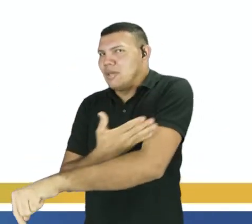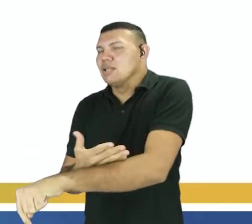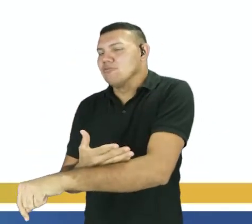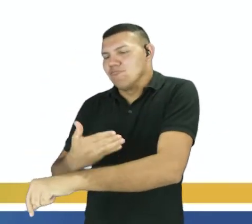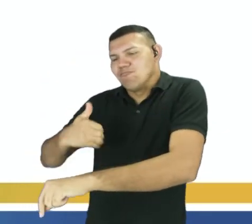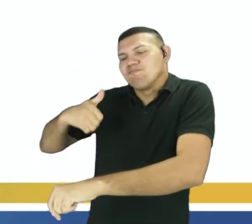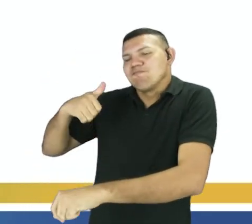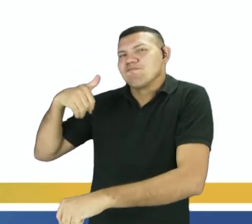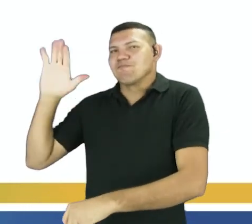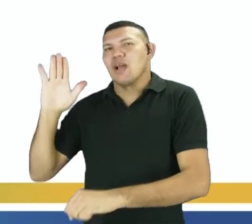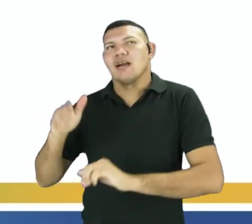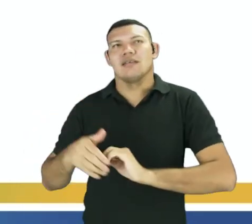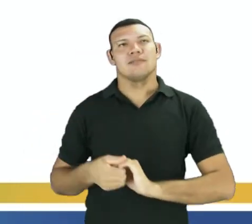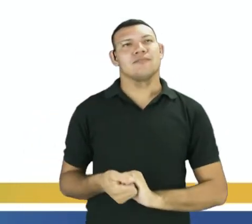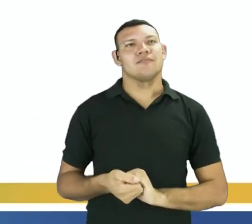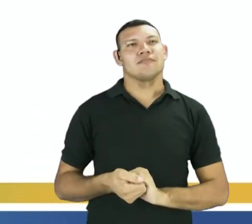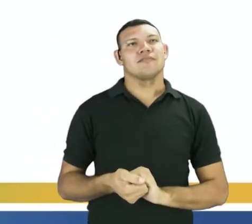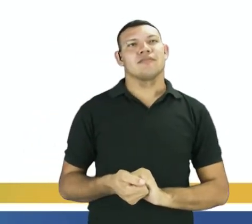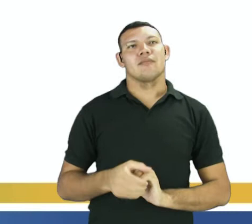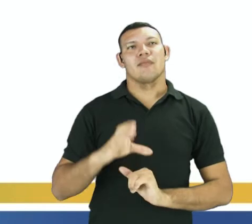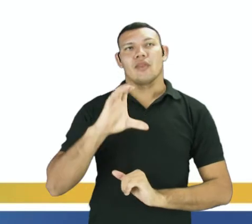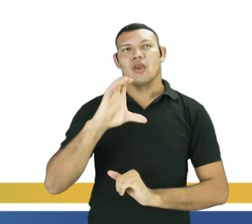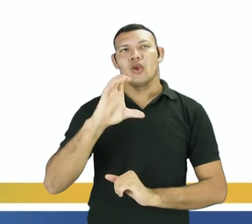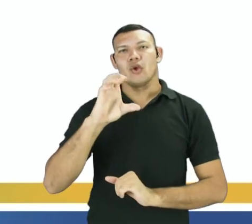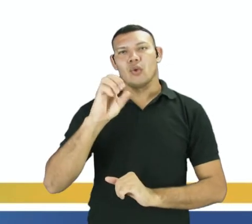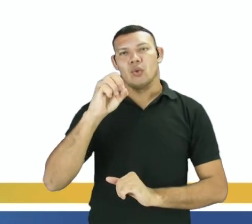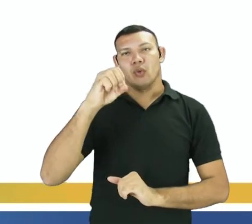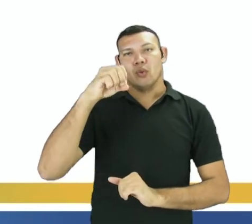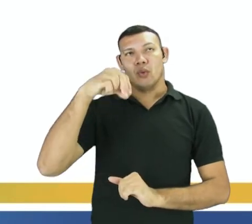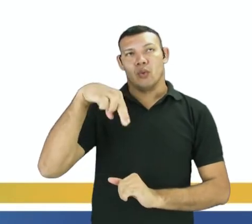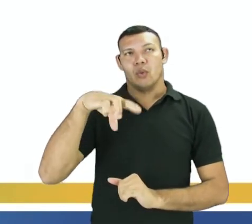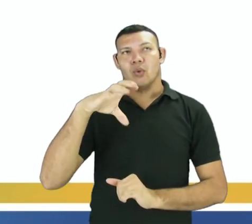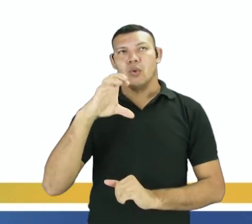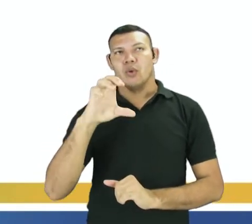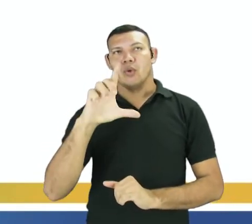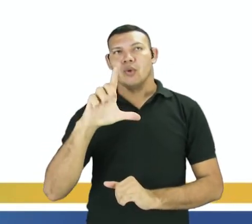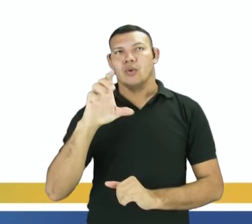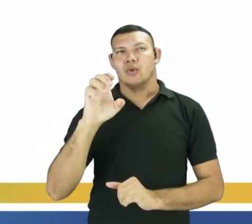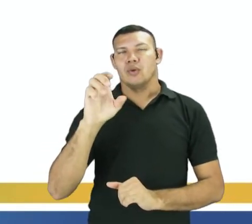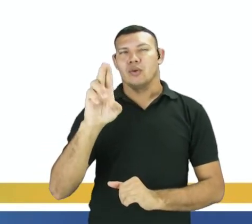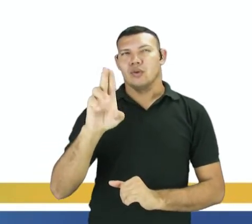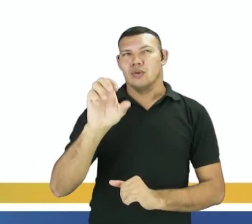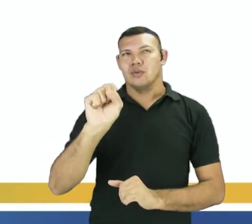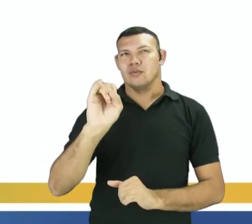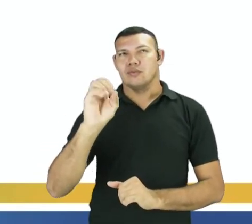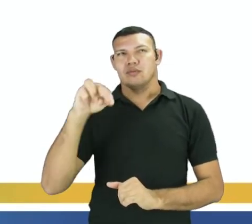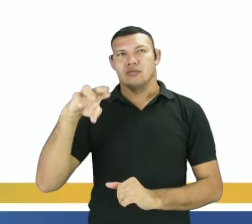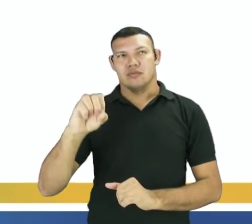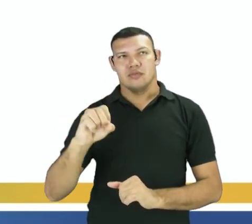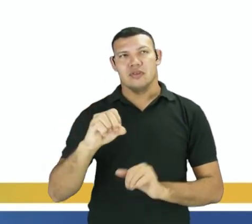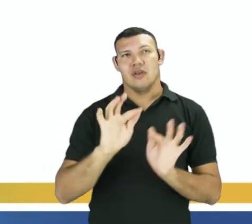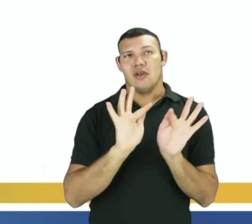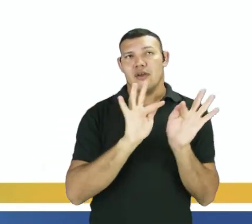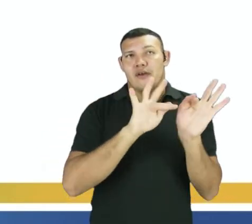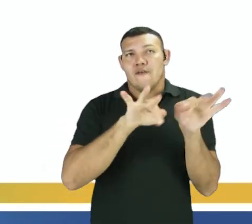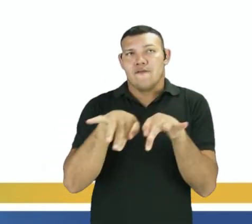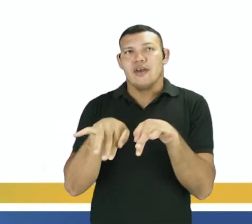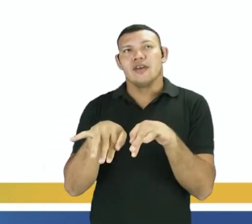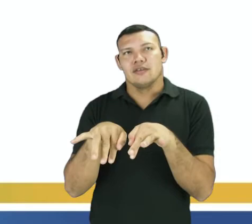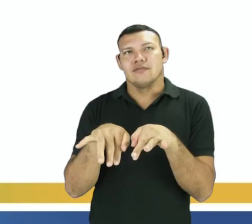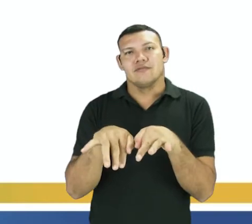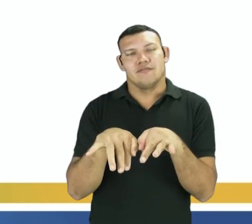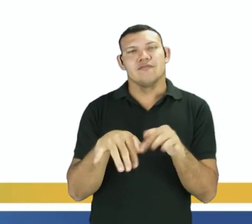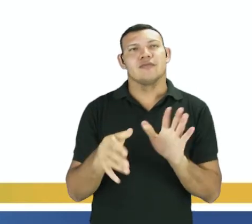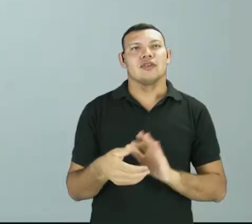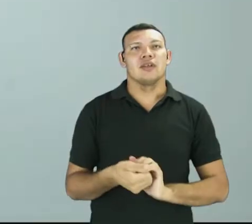Conclusión. Finaliza o concluye una idea, un párrafo de un texto, por ejemplo. Vocês já ouviram falar que a